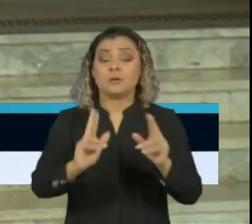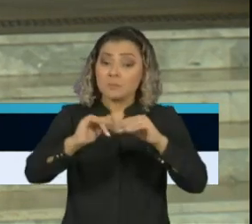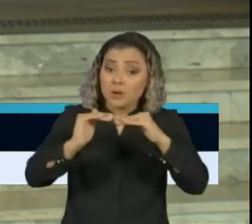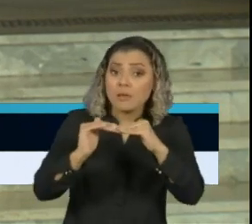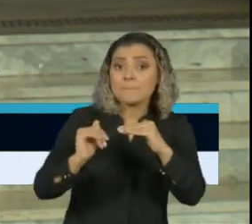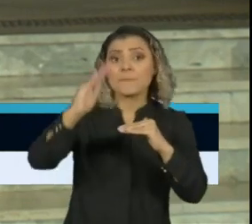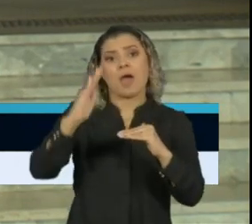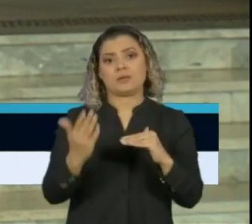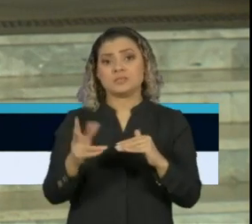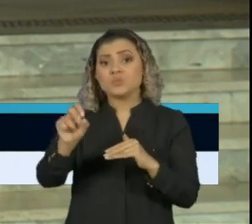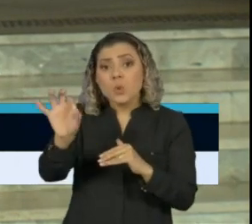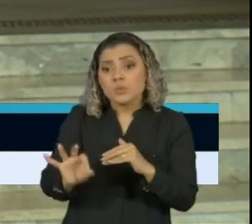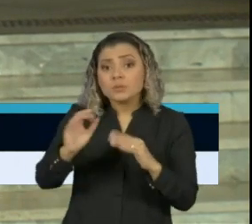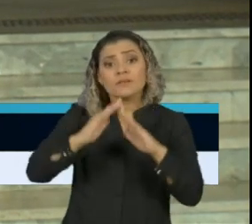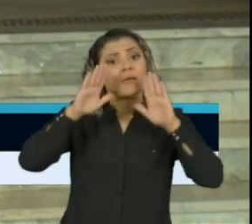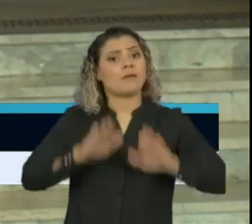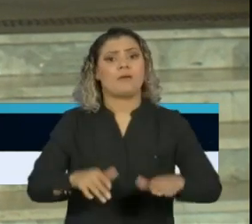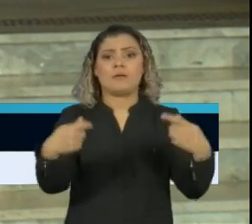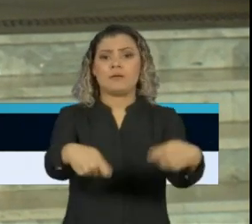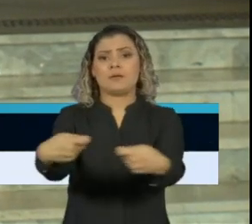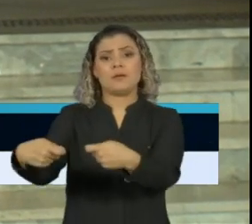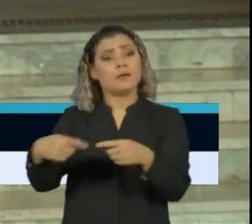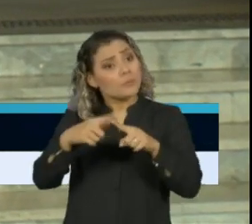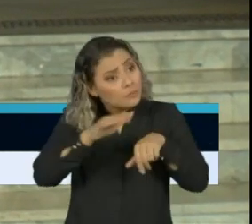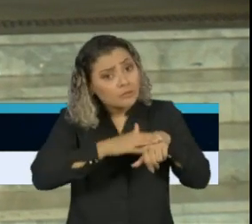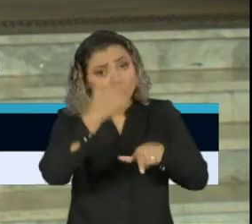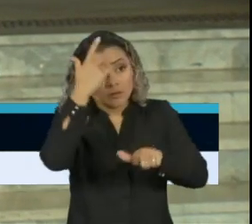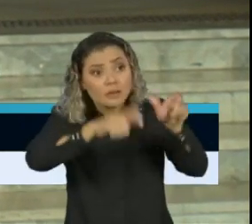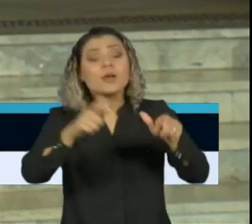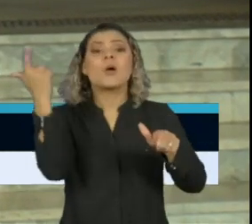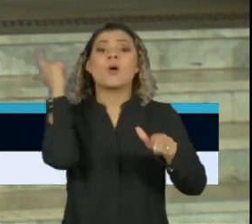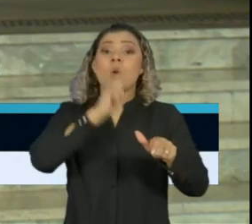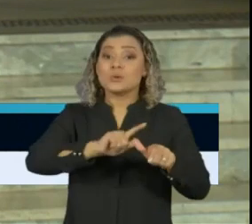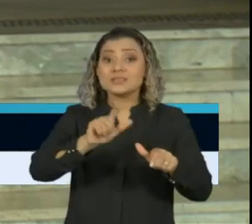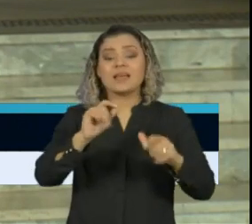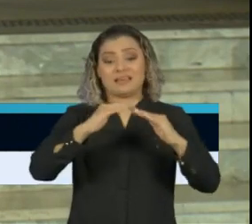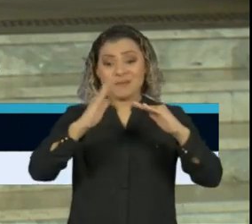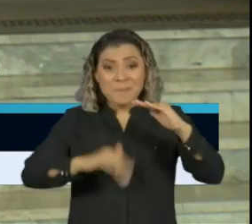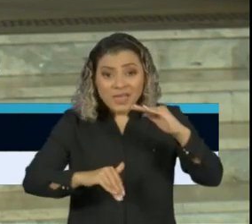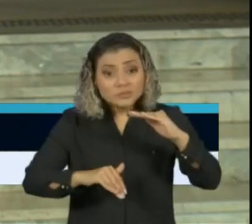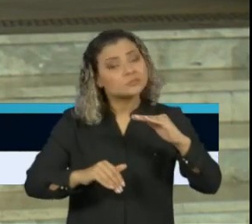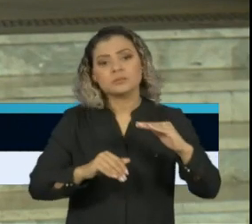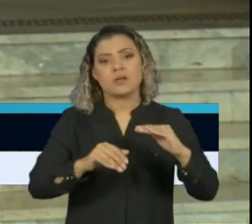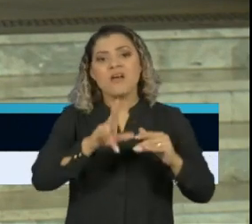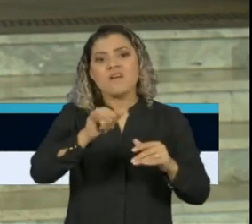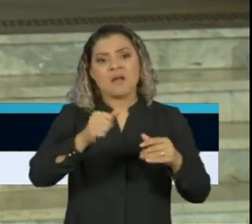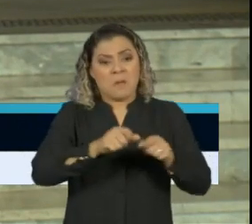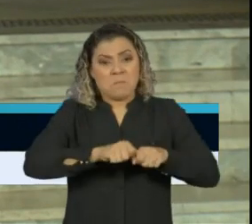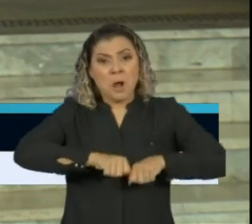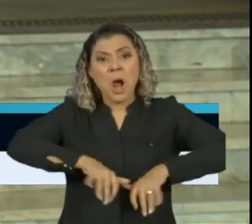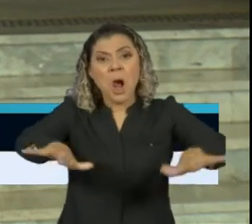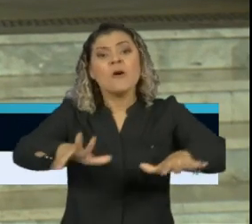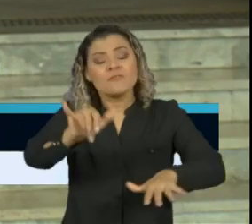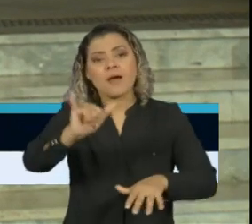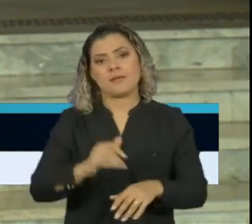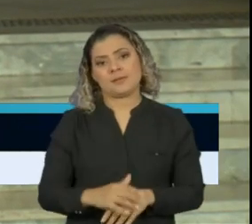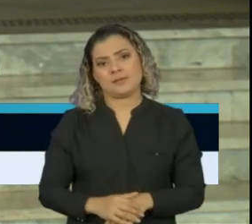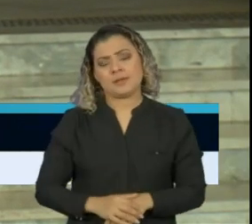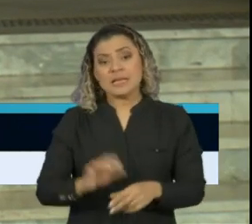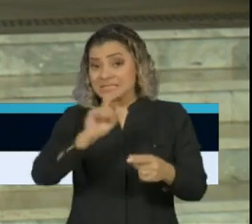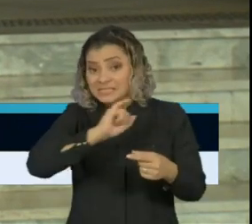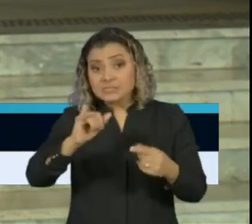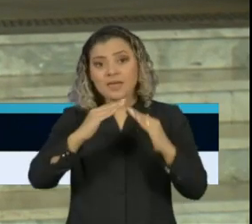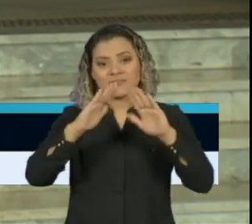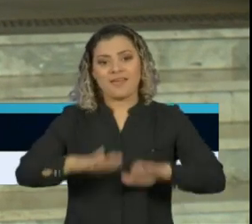de 50% tem consequências graves nesse achatamento e pode reverter a tendência de achatamento da